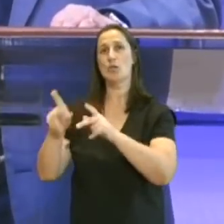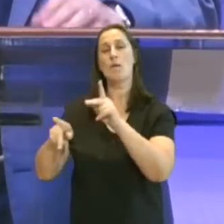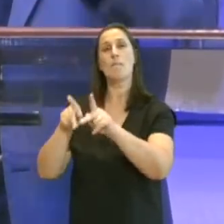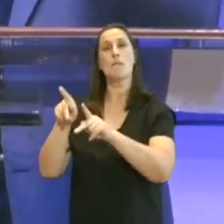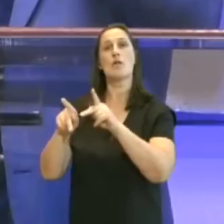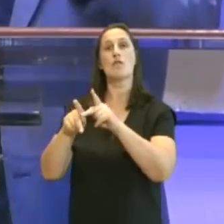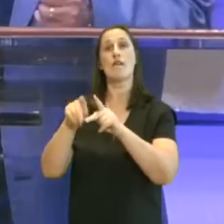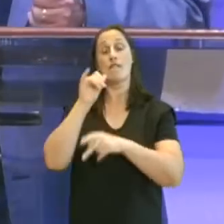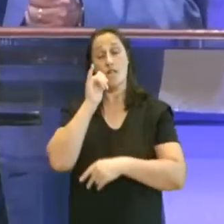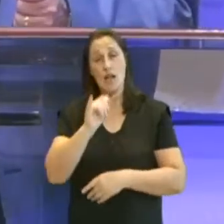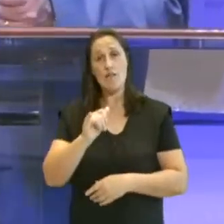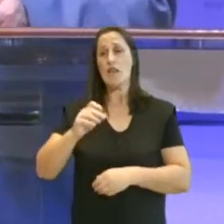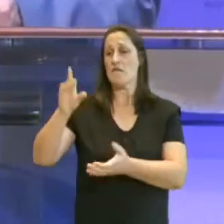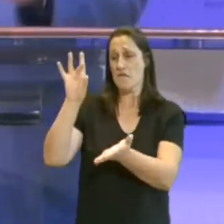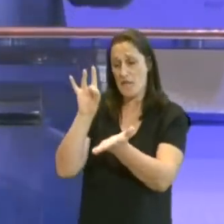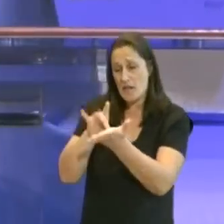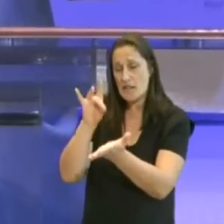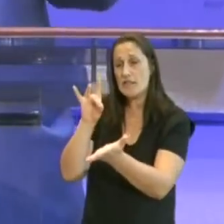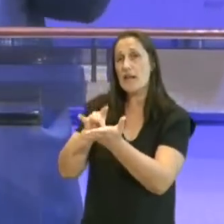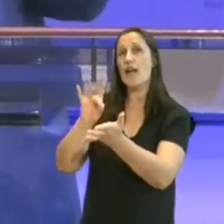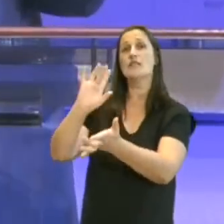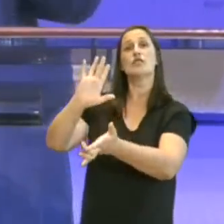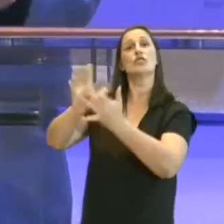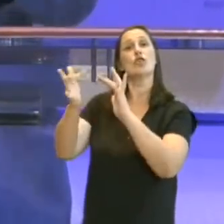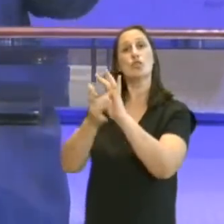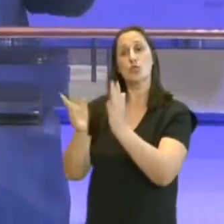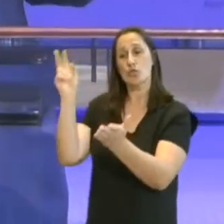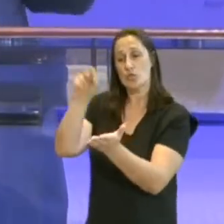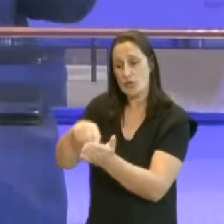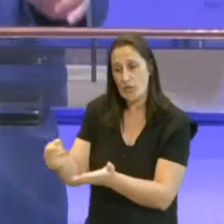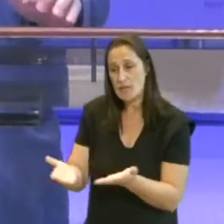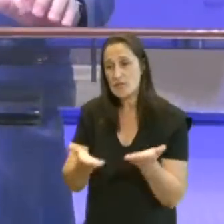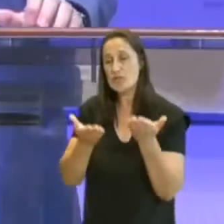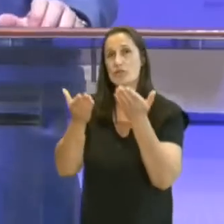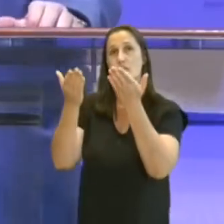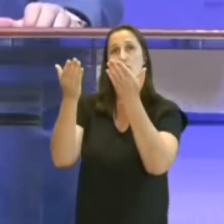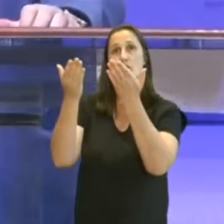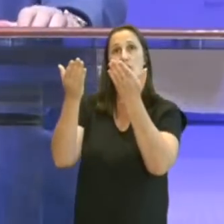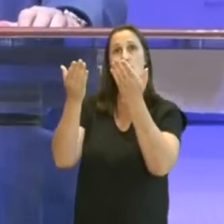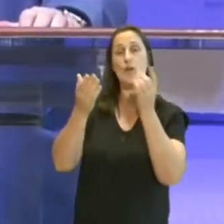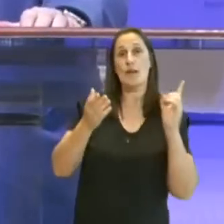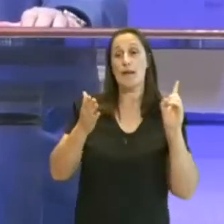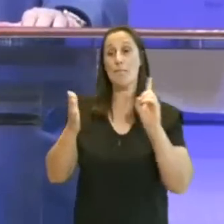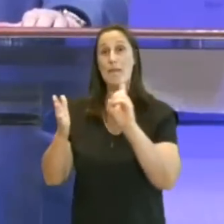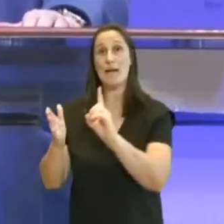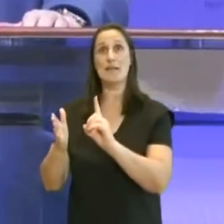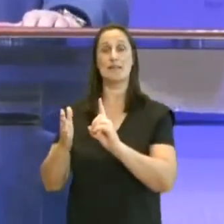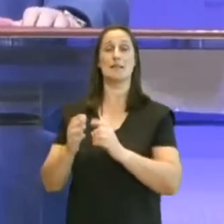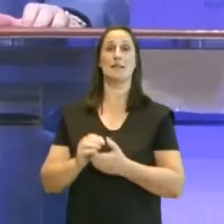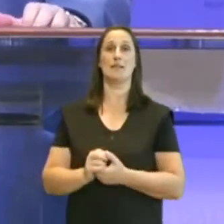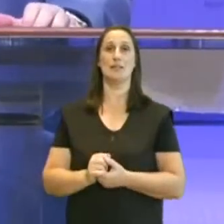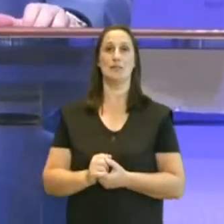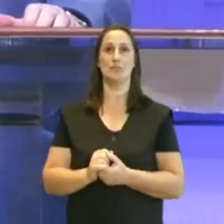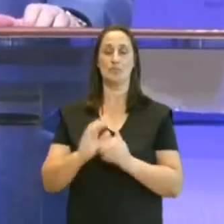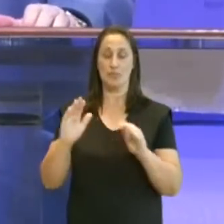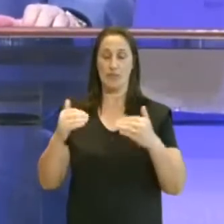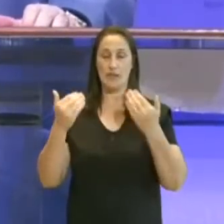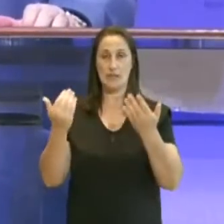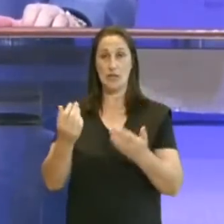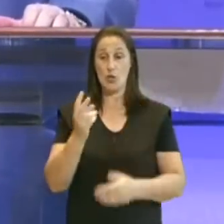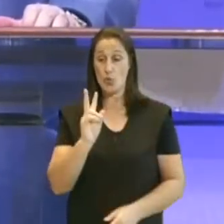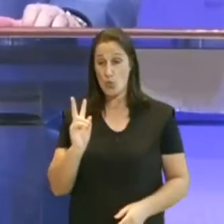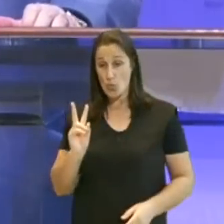diziam: é verdade, o Senhor ressuscitou e apareceu a Simão. E então os dois contaram o que